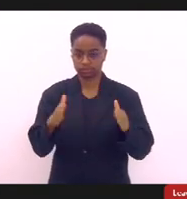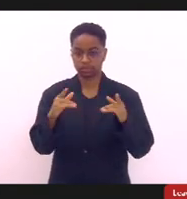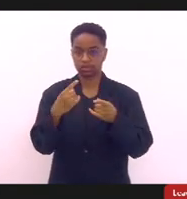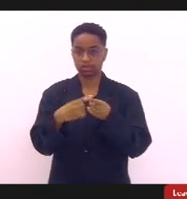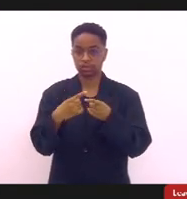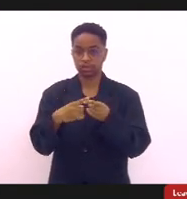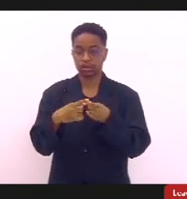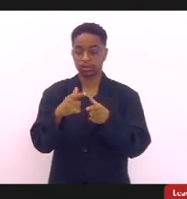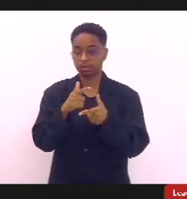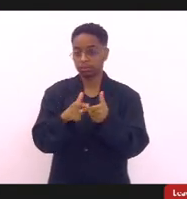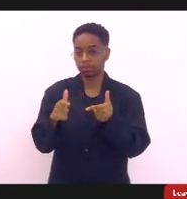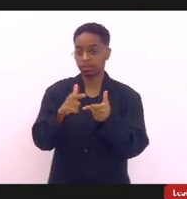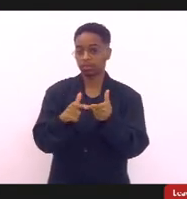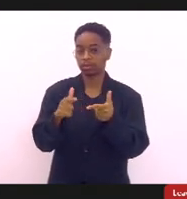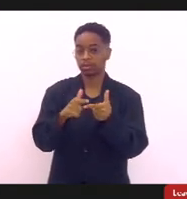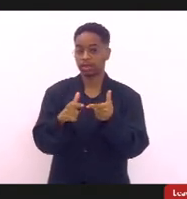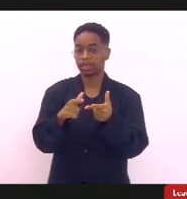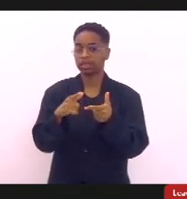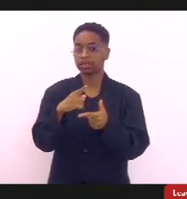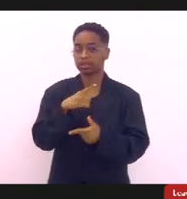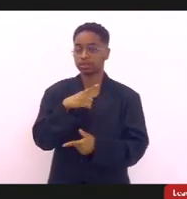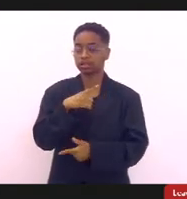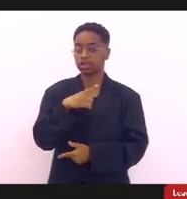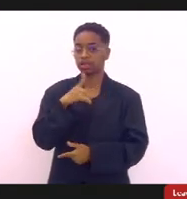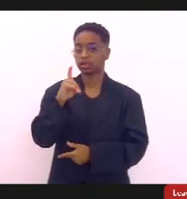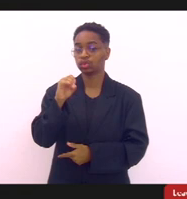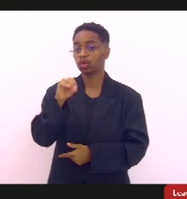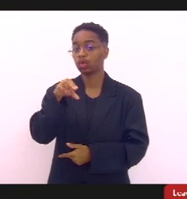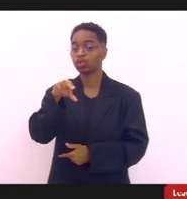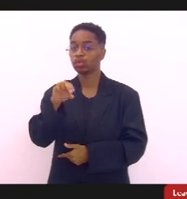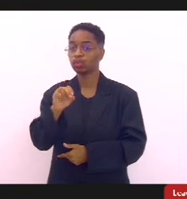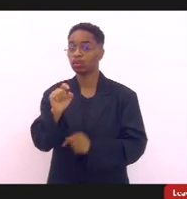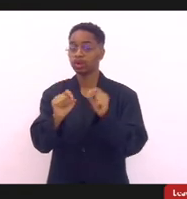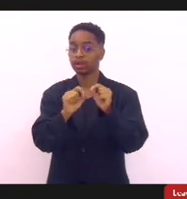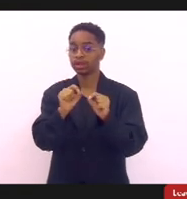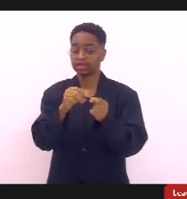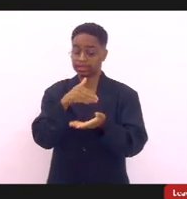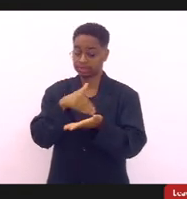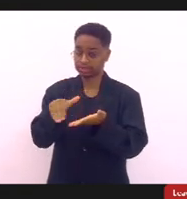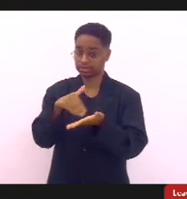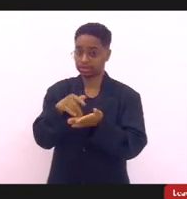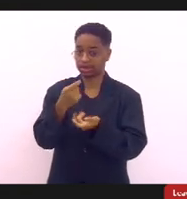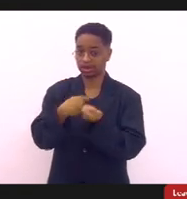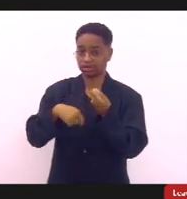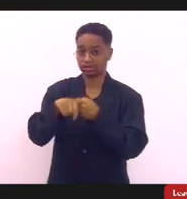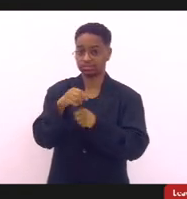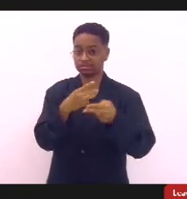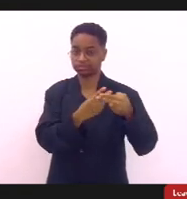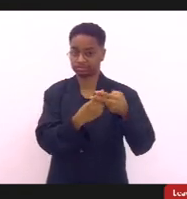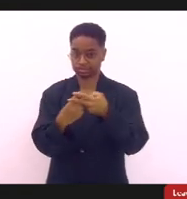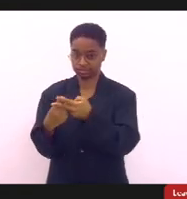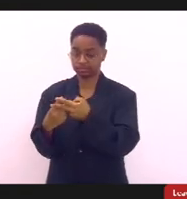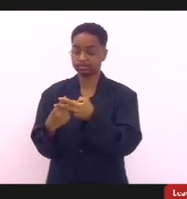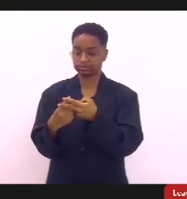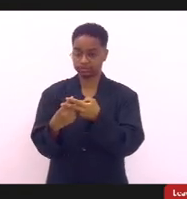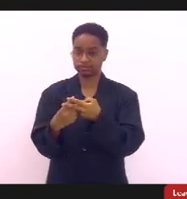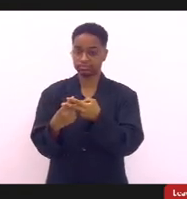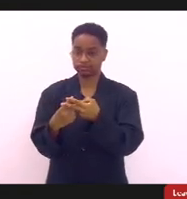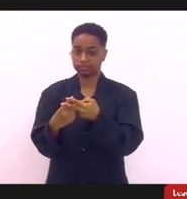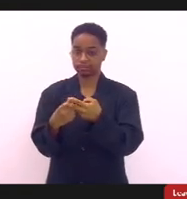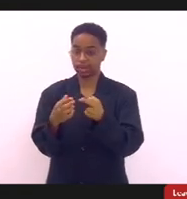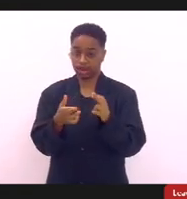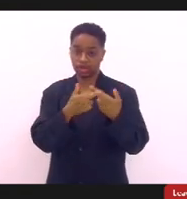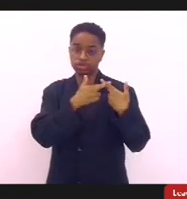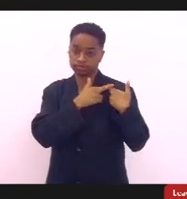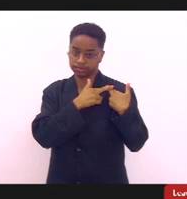dono, né? E para mim está ficando claro que o dono desse problema é a Secretaria de Administração Penitenciária, né? A Secretaria